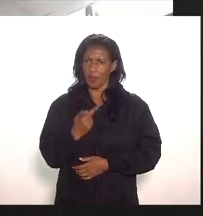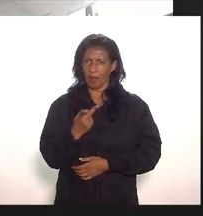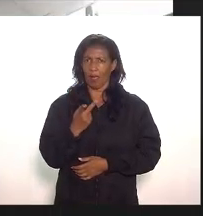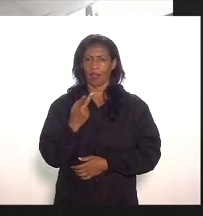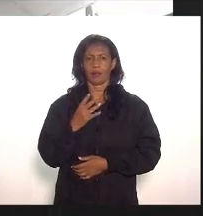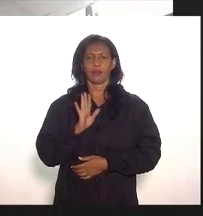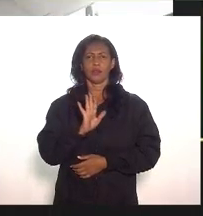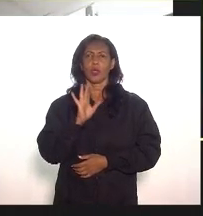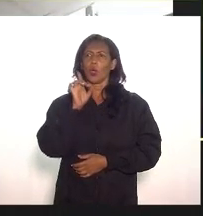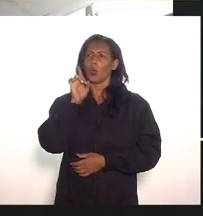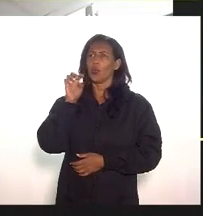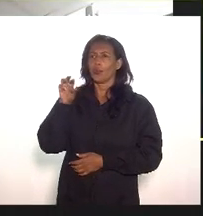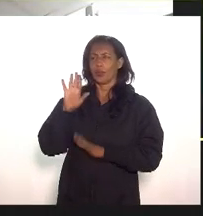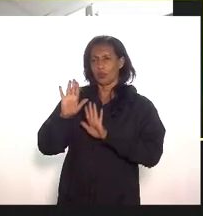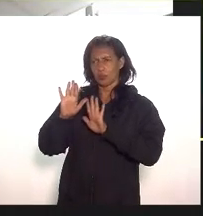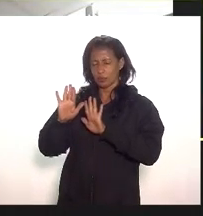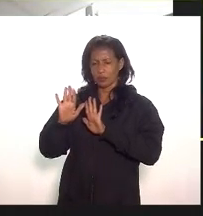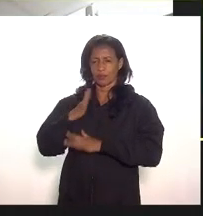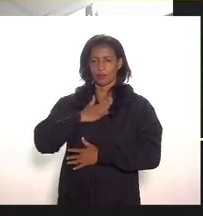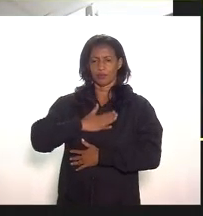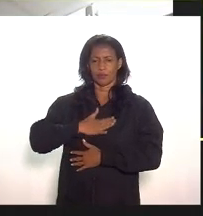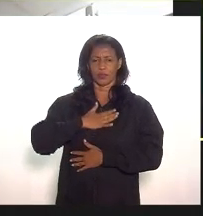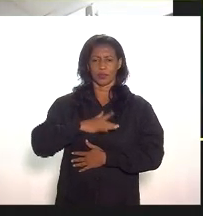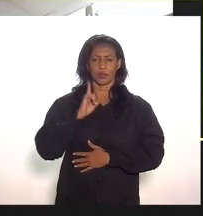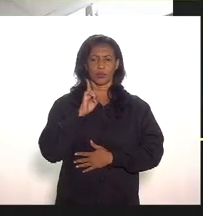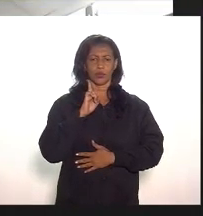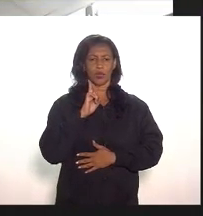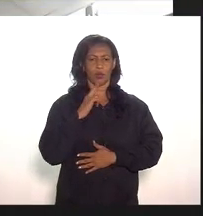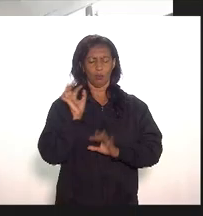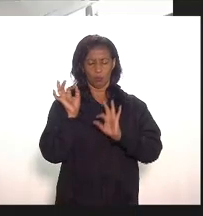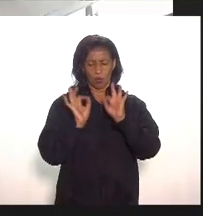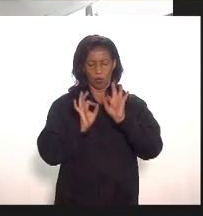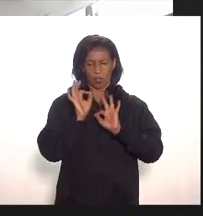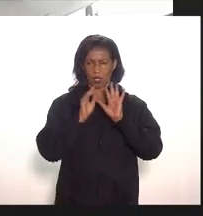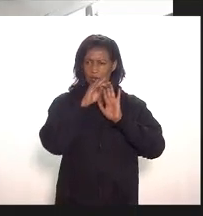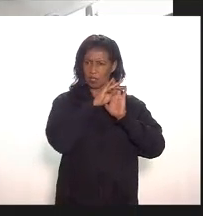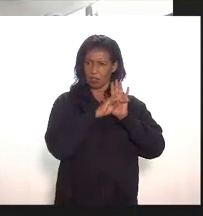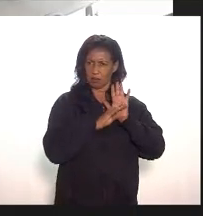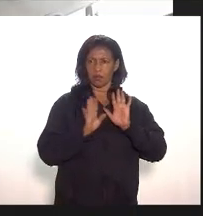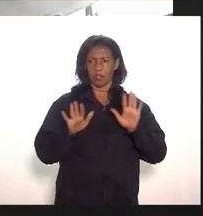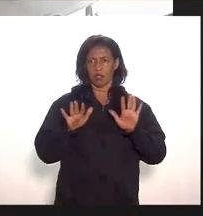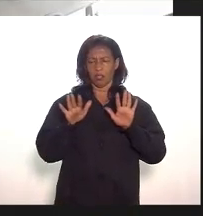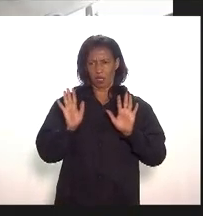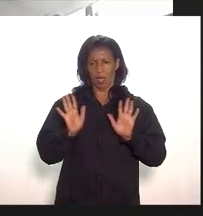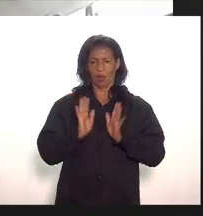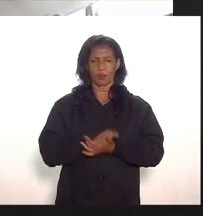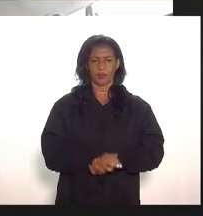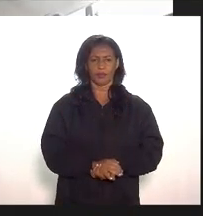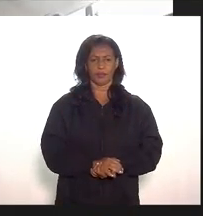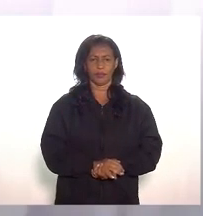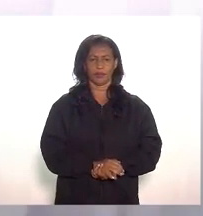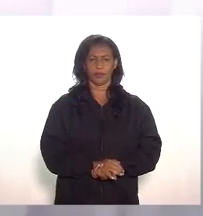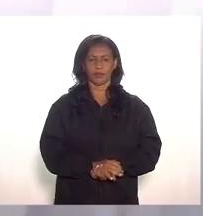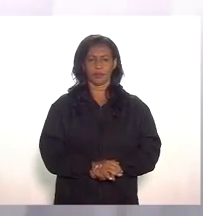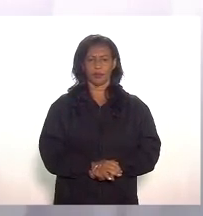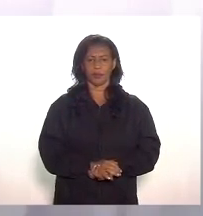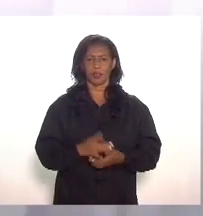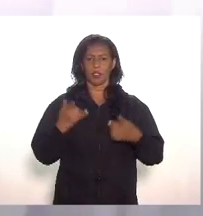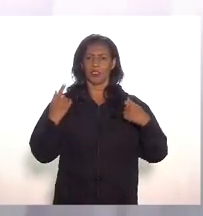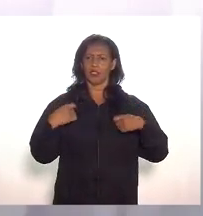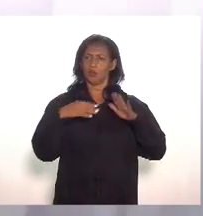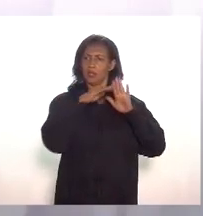Só um momento, por favor, deputada Adriana. Só um minutinho para a gente organizar a sessão. Sessão remota. A gente